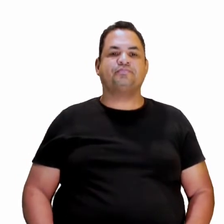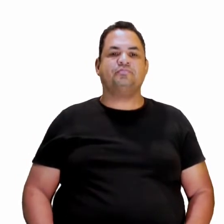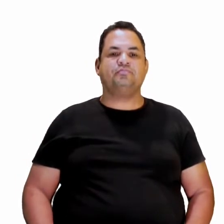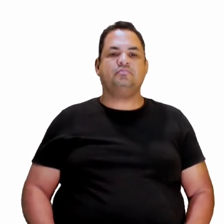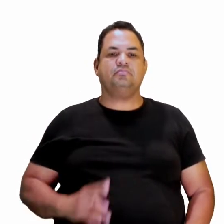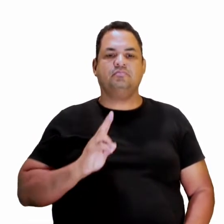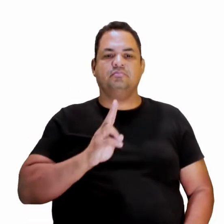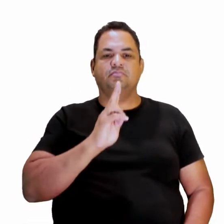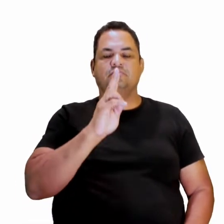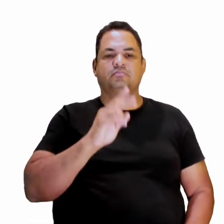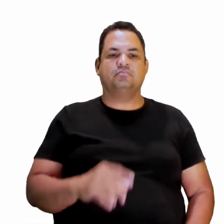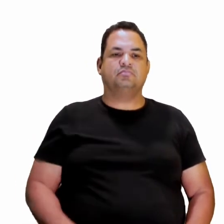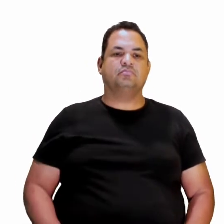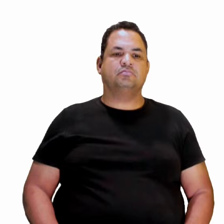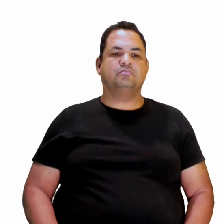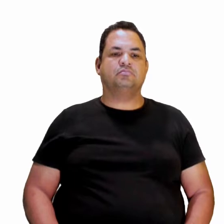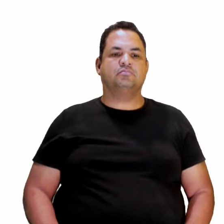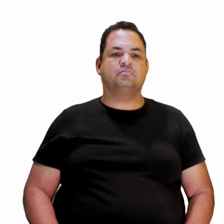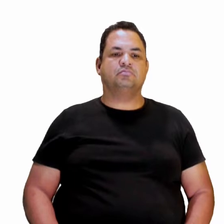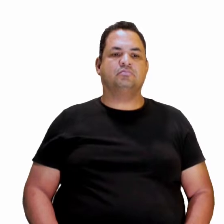seguir. Outra